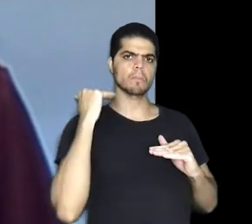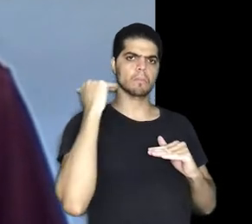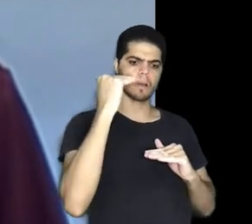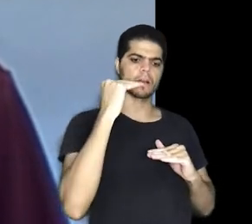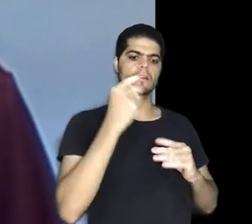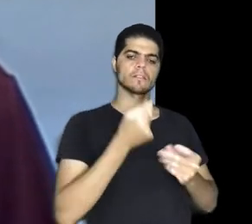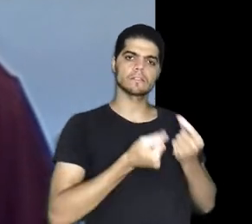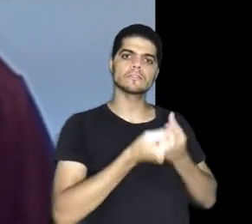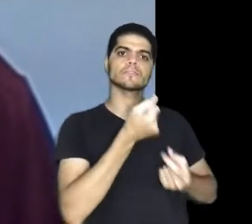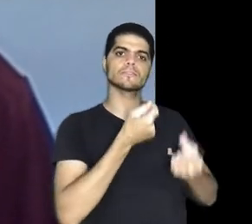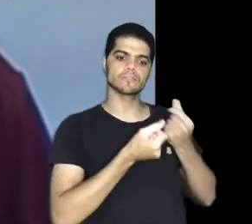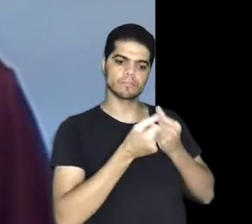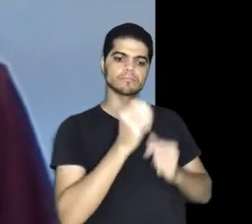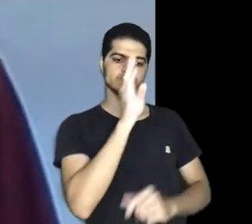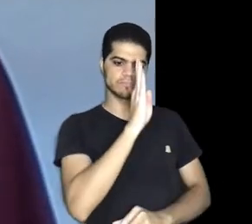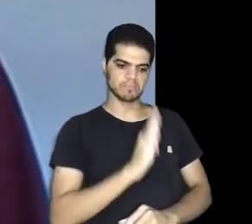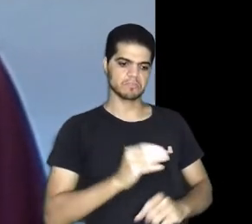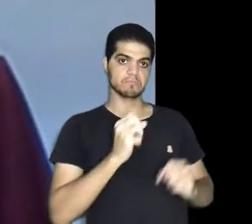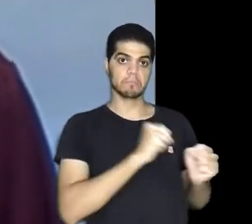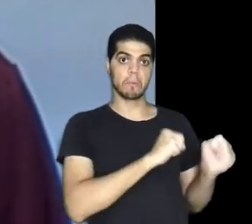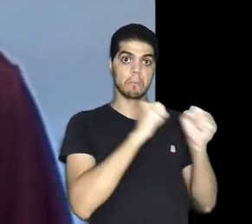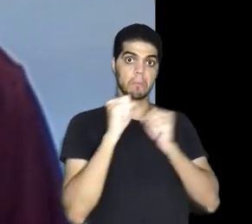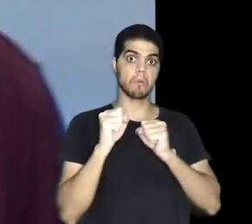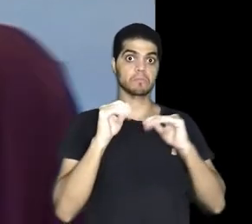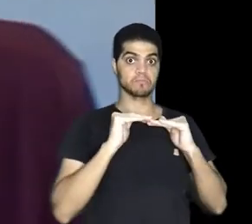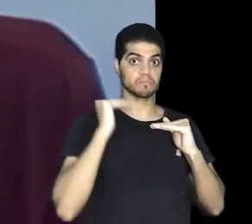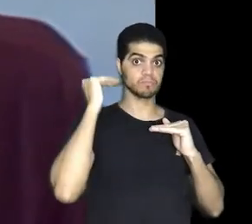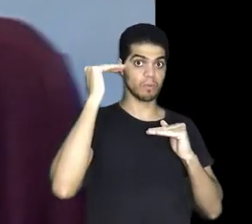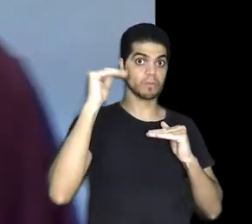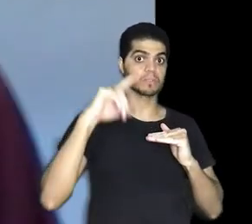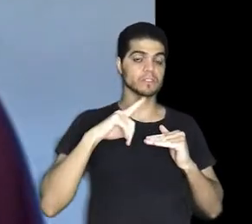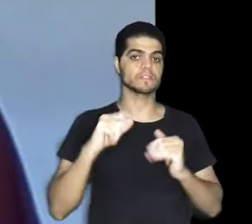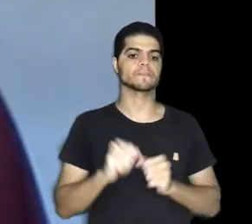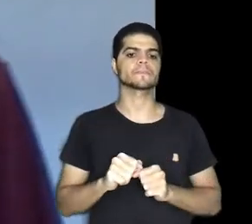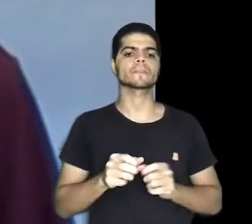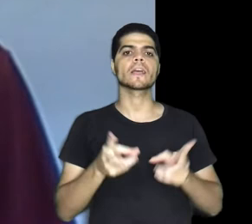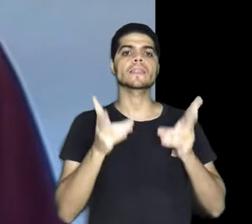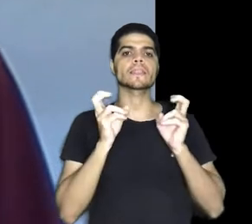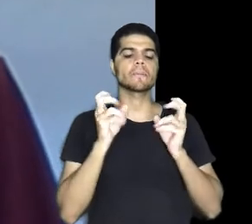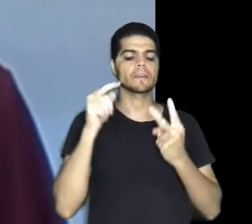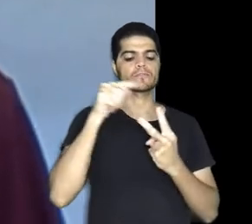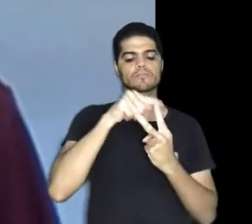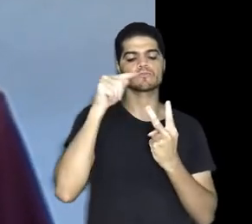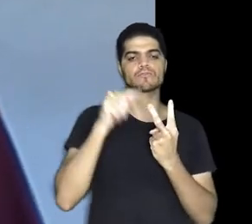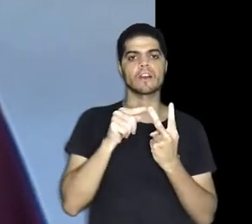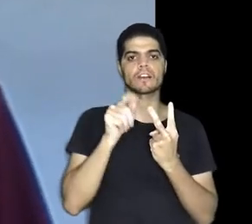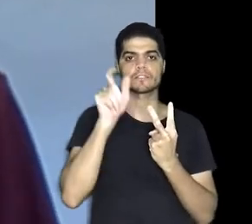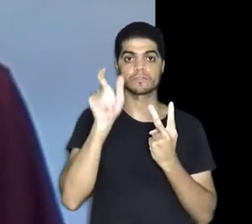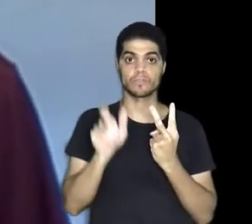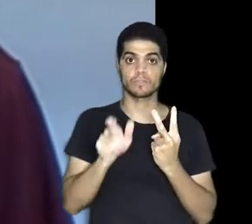que faria do Brasil uma potência mundial. A festa concentrou-se ainda em dois personagens